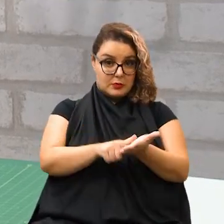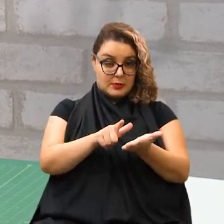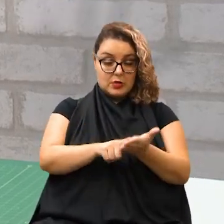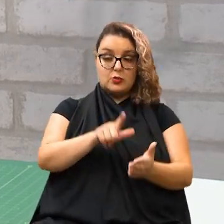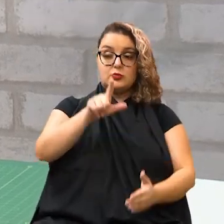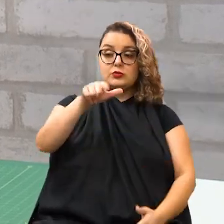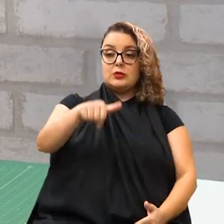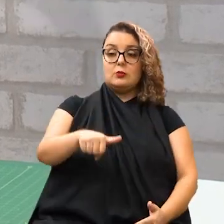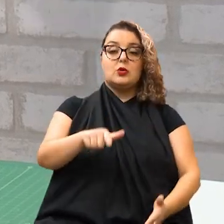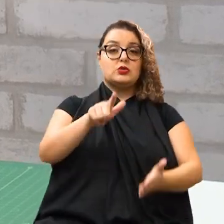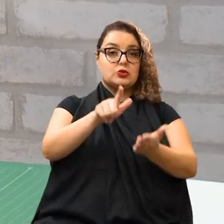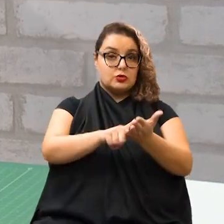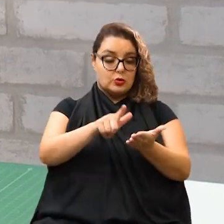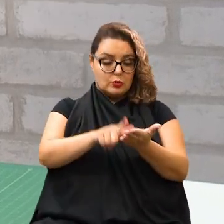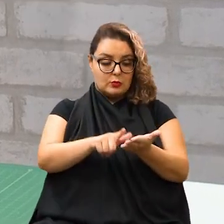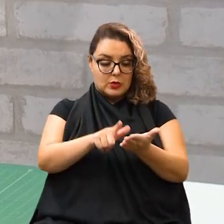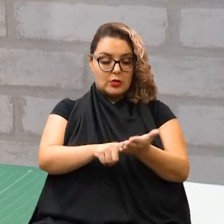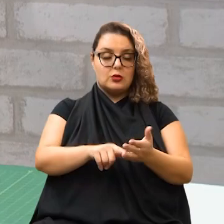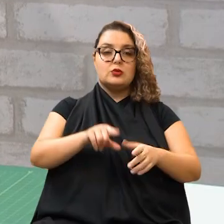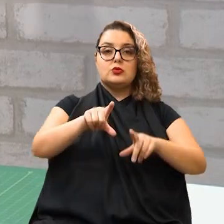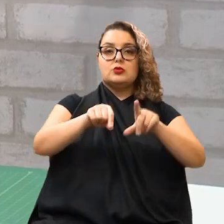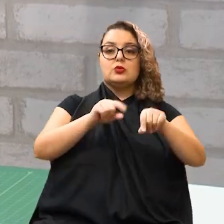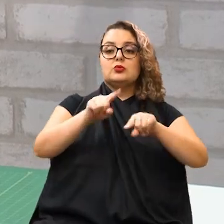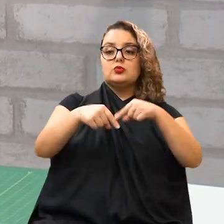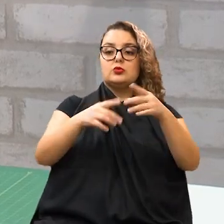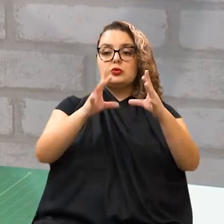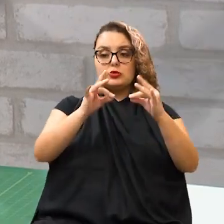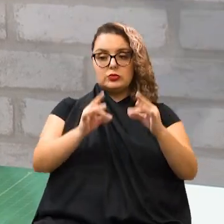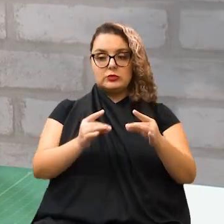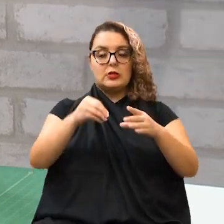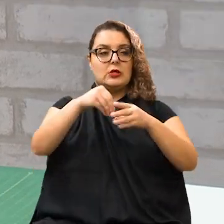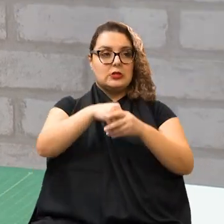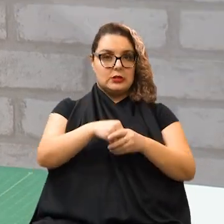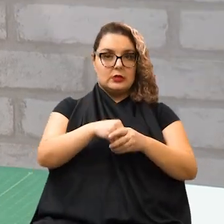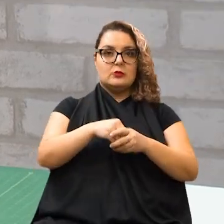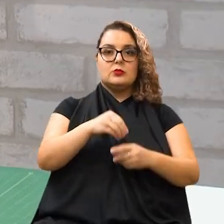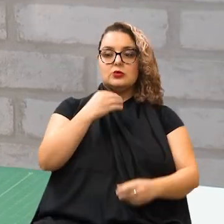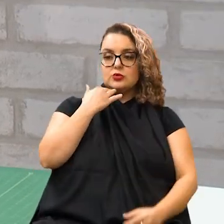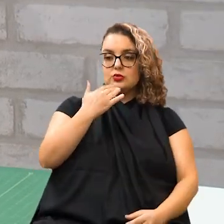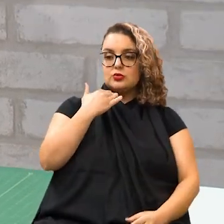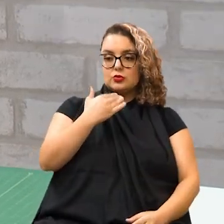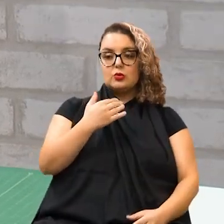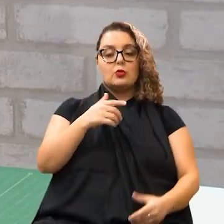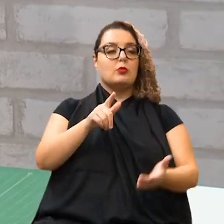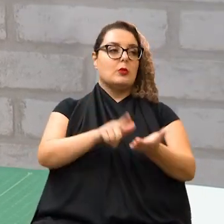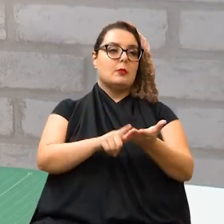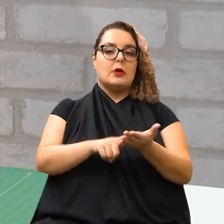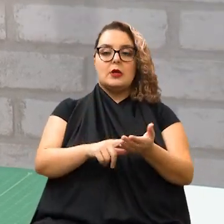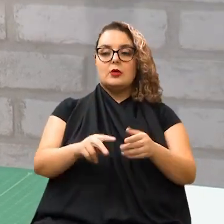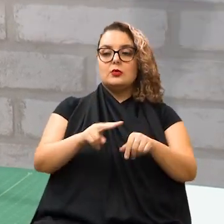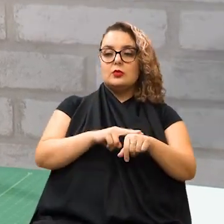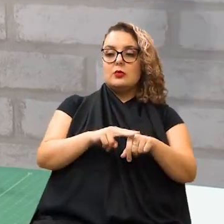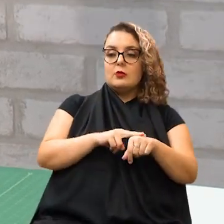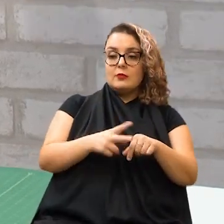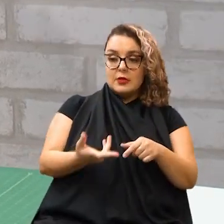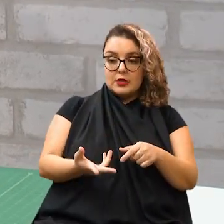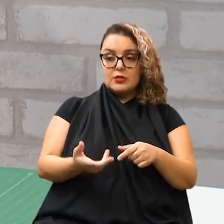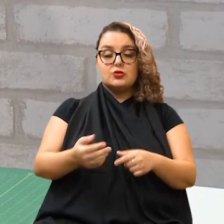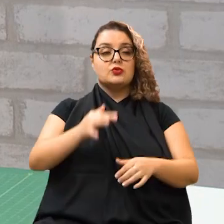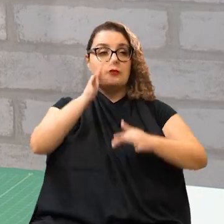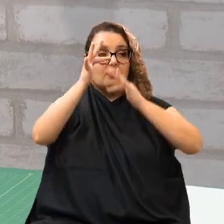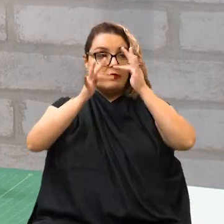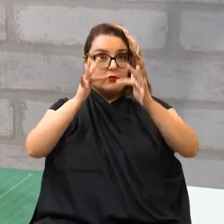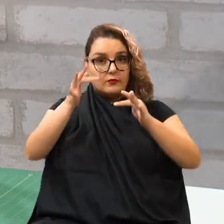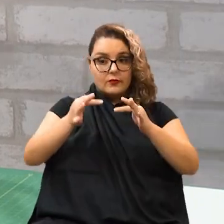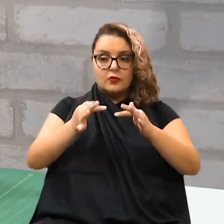primeiro o papel, depois com esse papel você vai e escolhe todos os outros detalhes dentro daquela escala de cor que o papel te oferece. Então o verde no tom do